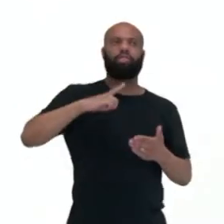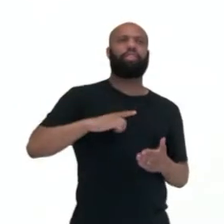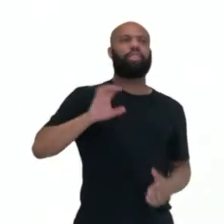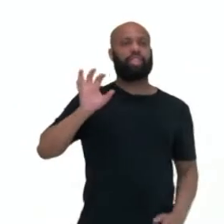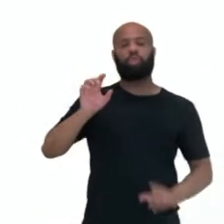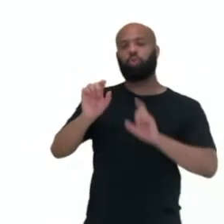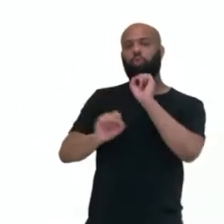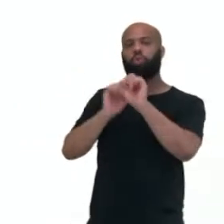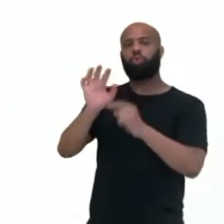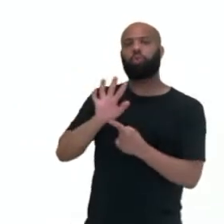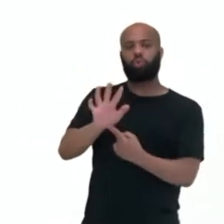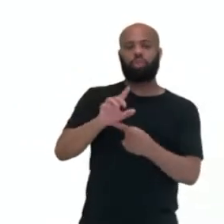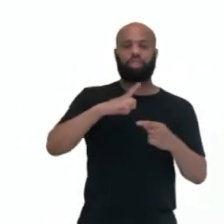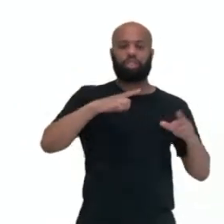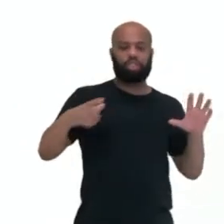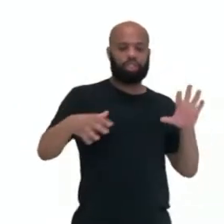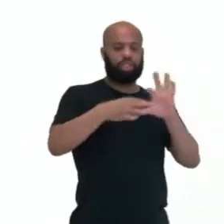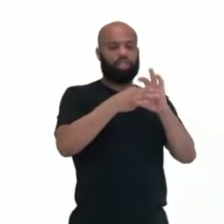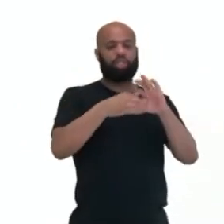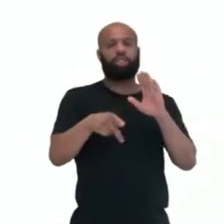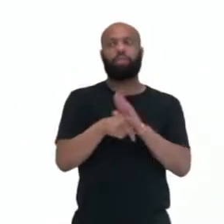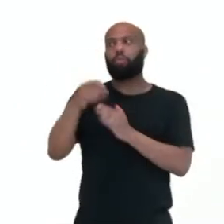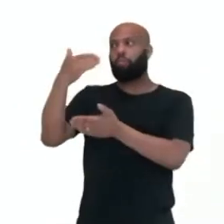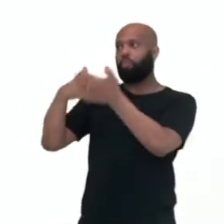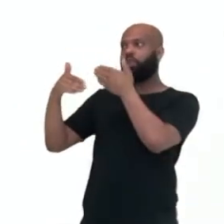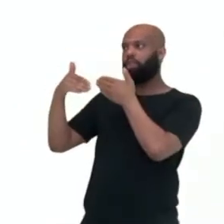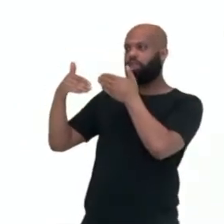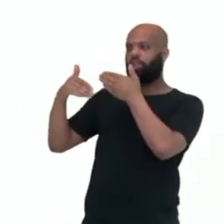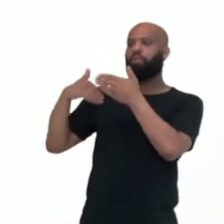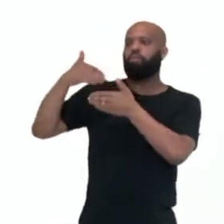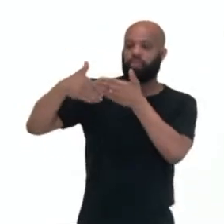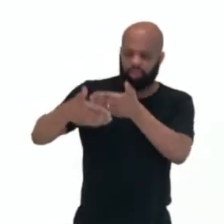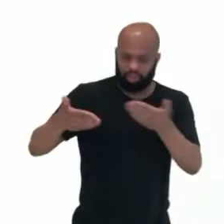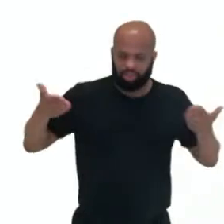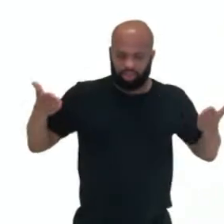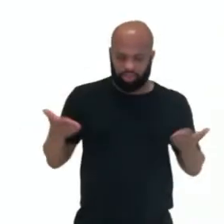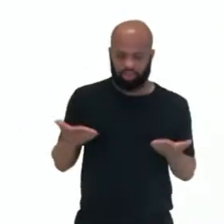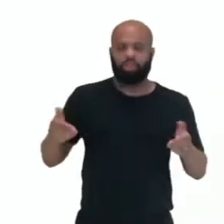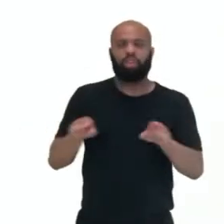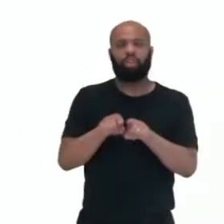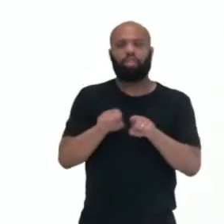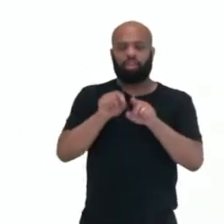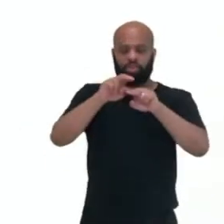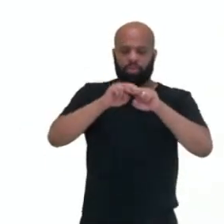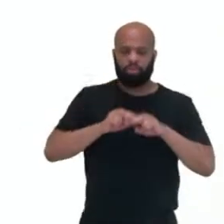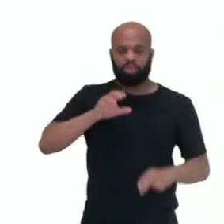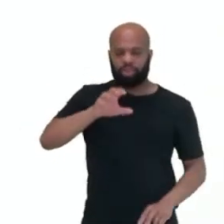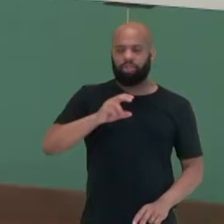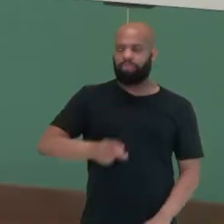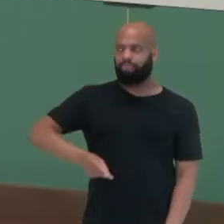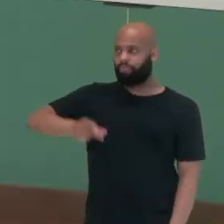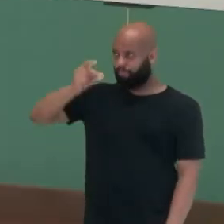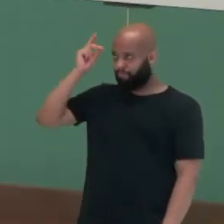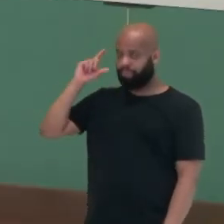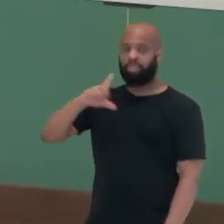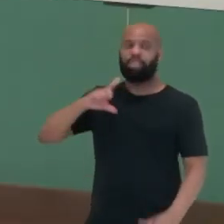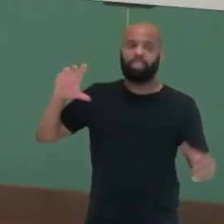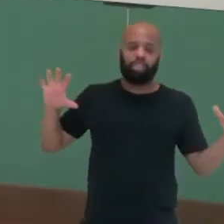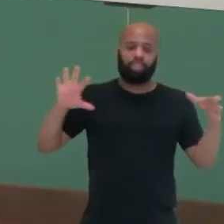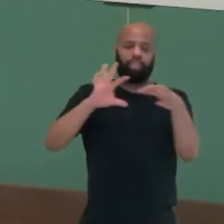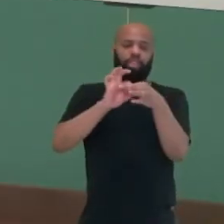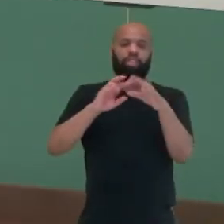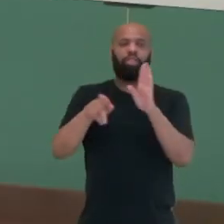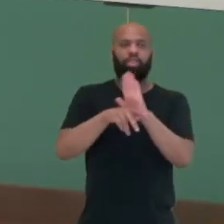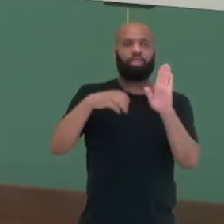apontada como um dos elos entre o passado e o presente, então por conta disso, por ser tão antiga, ela foi considerada um elo entre as